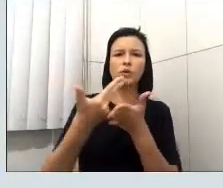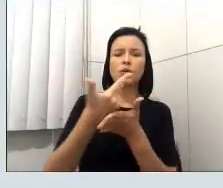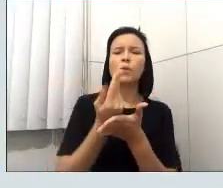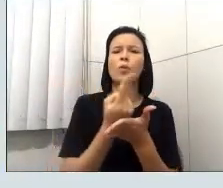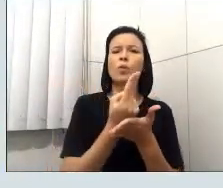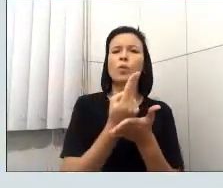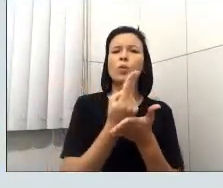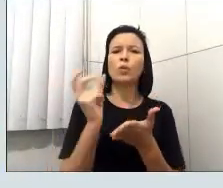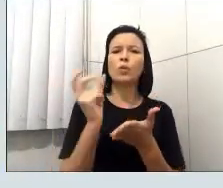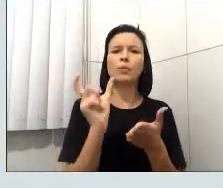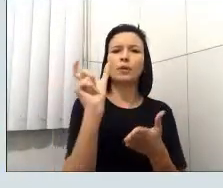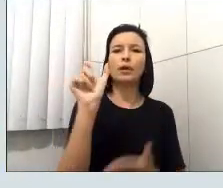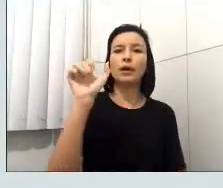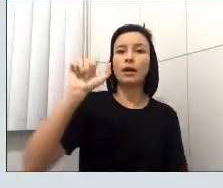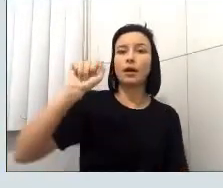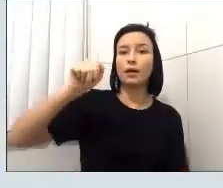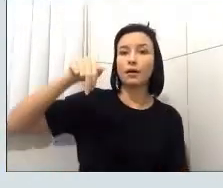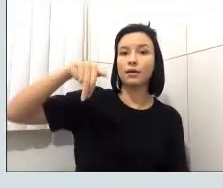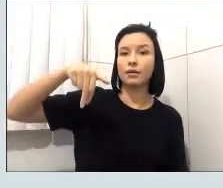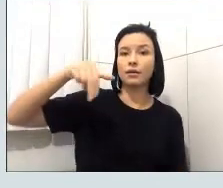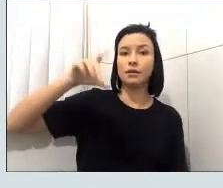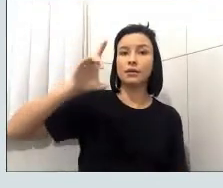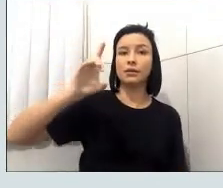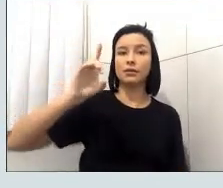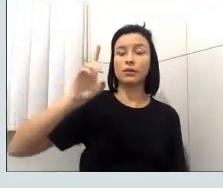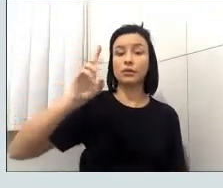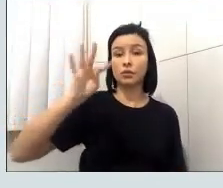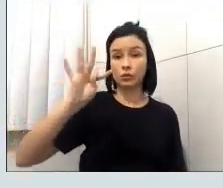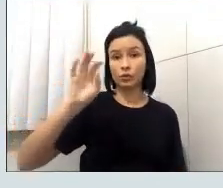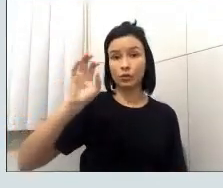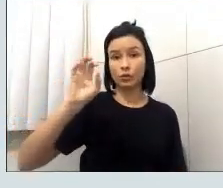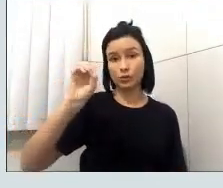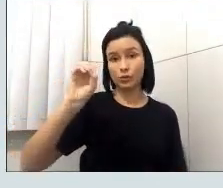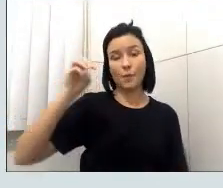antropomórficos, que têm a forma de homem.